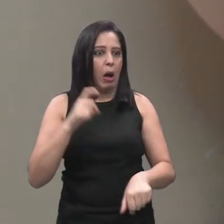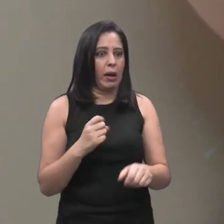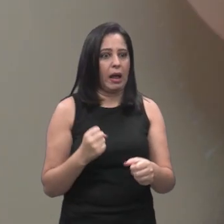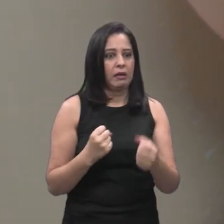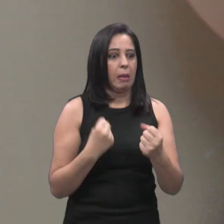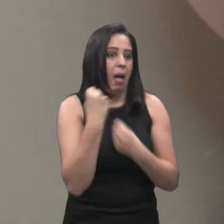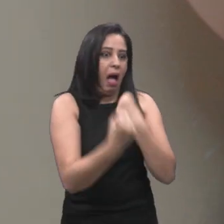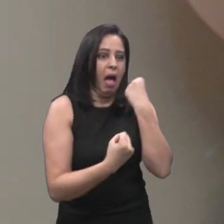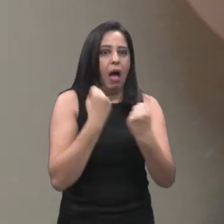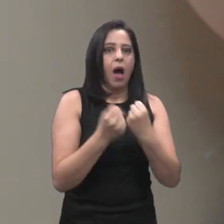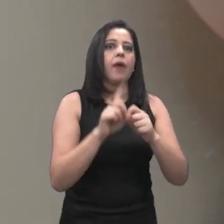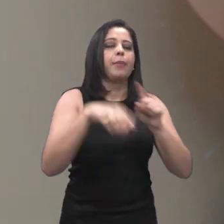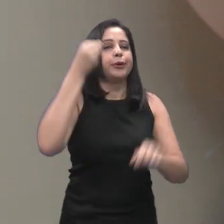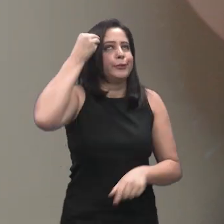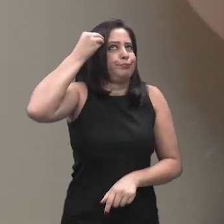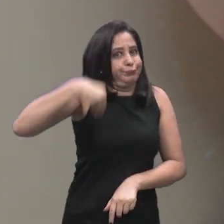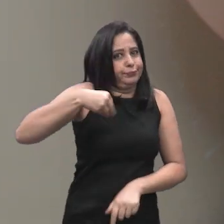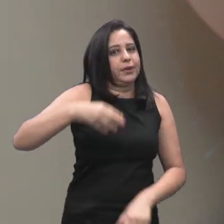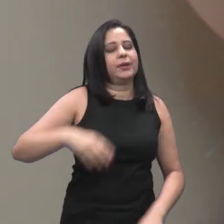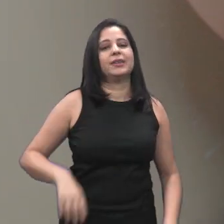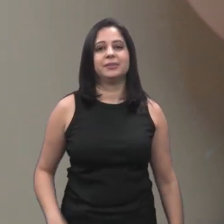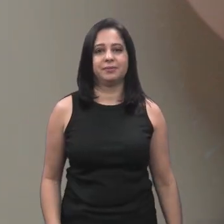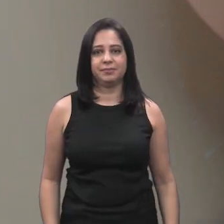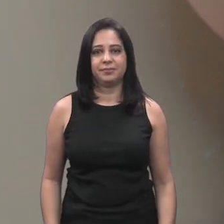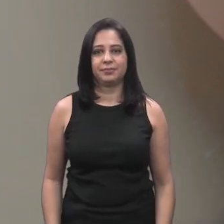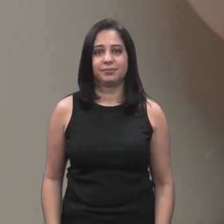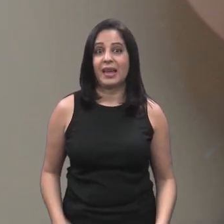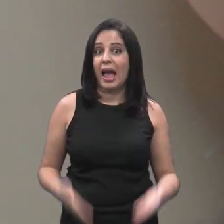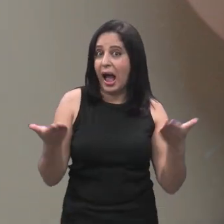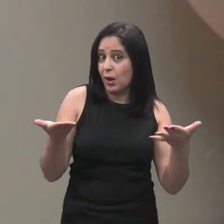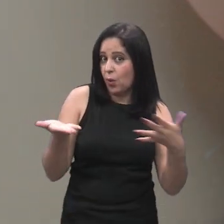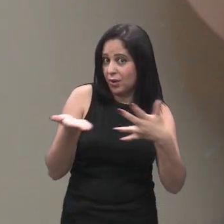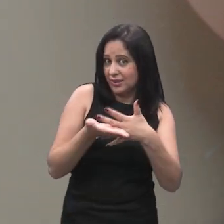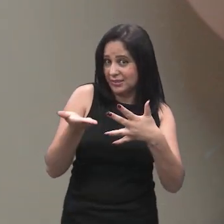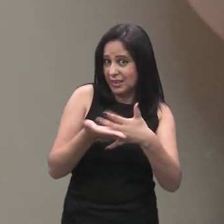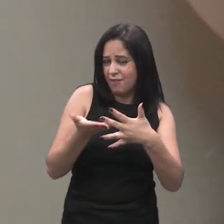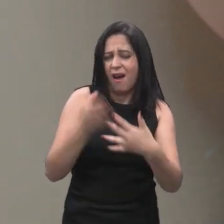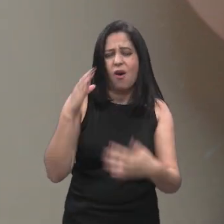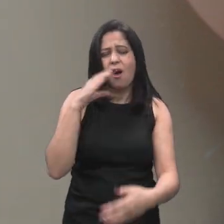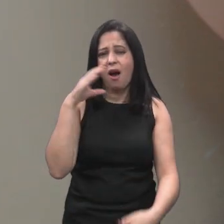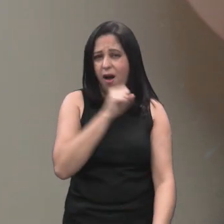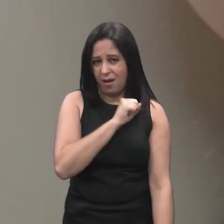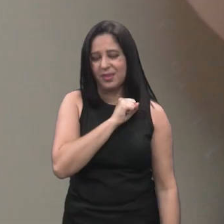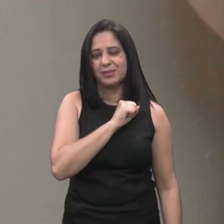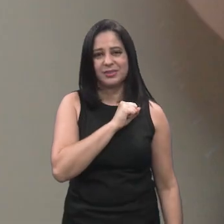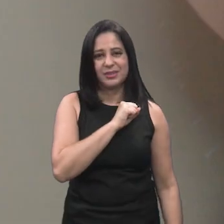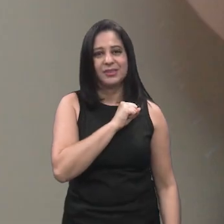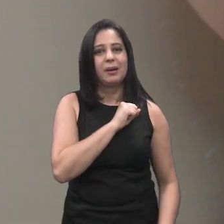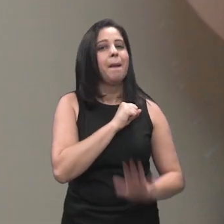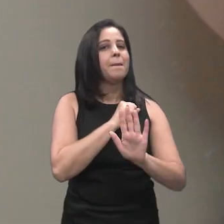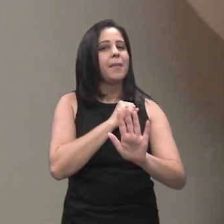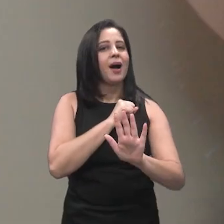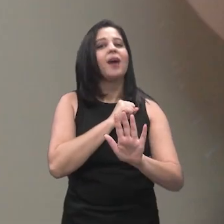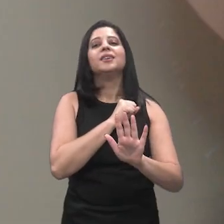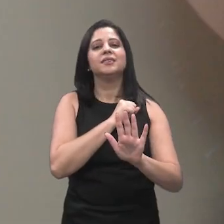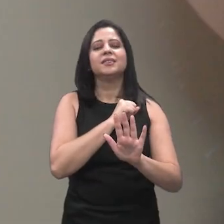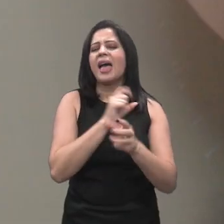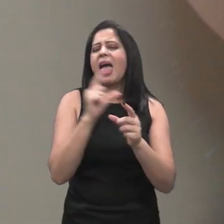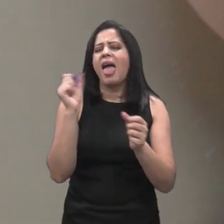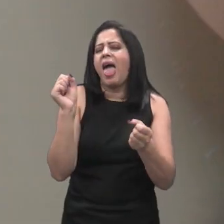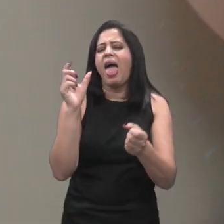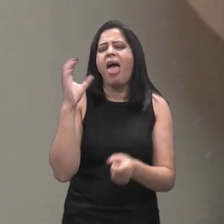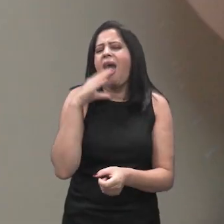isso, né? Bom, a gente vai para a nossa primeira pausa aqui no De Bem com você e daqui a pouquinho a gente retorna para continuar falando